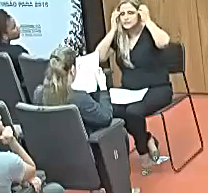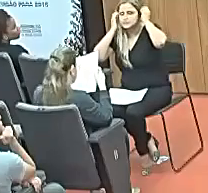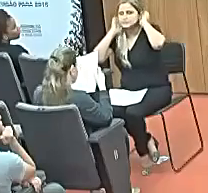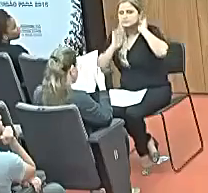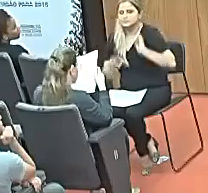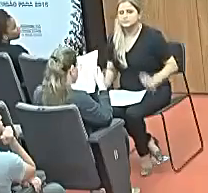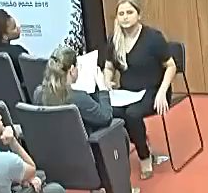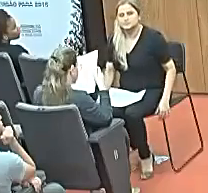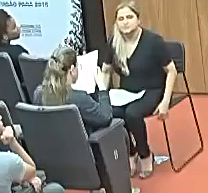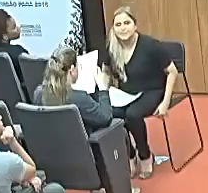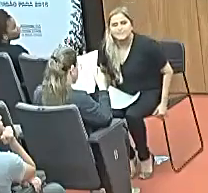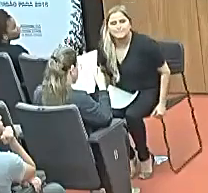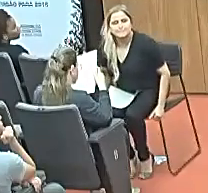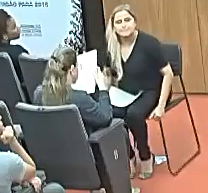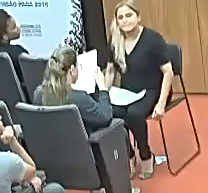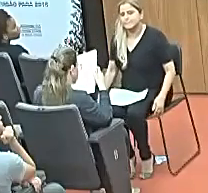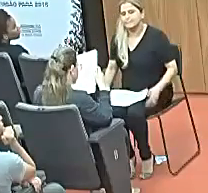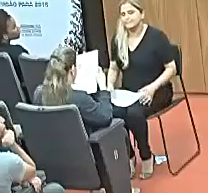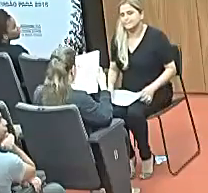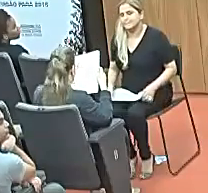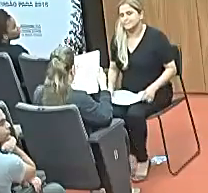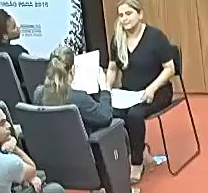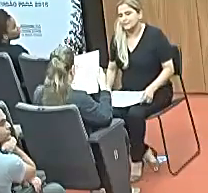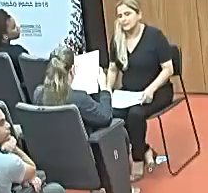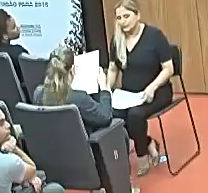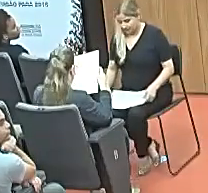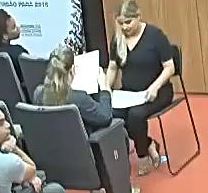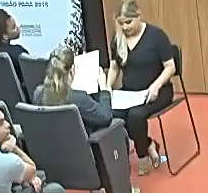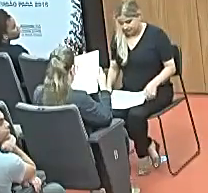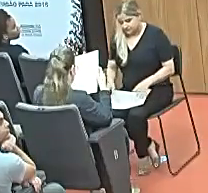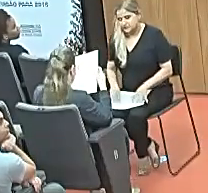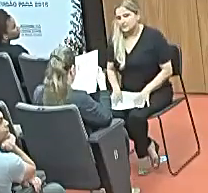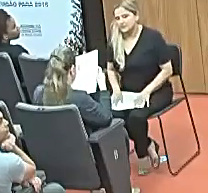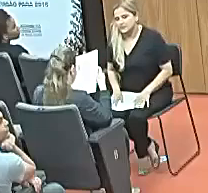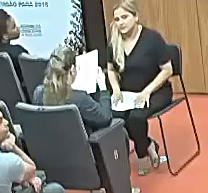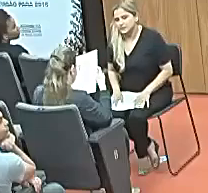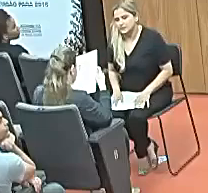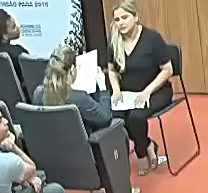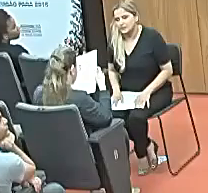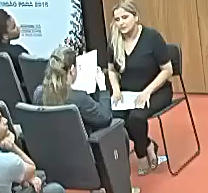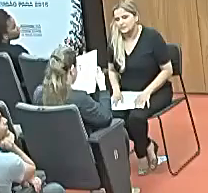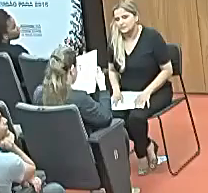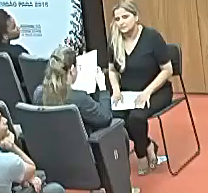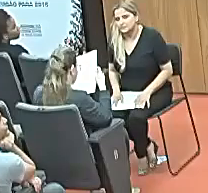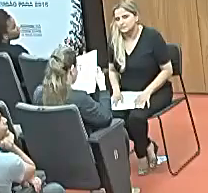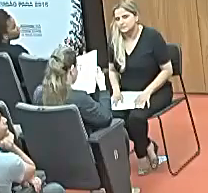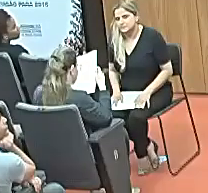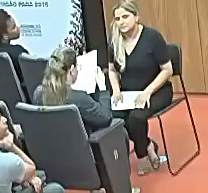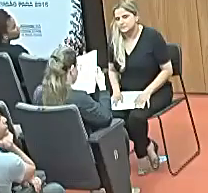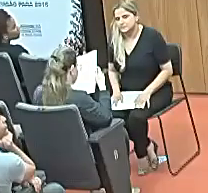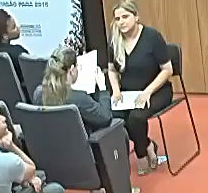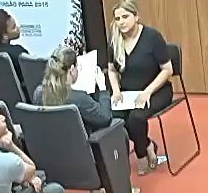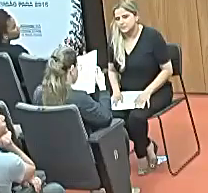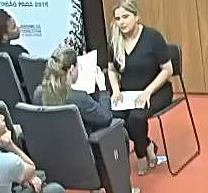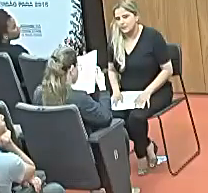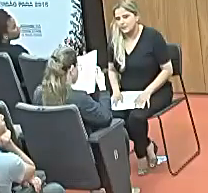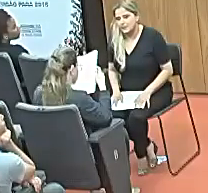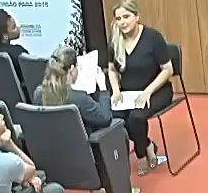césar cristiano de lima secretário adjunto representando a secretaria está planejamento e gestão